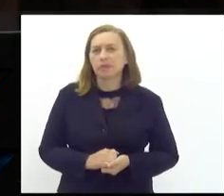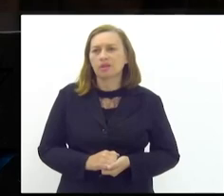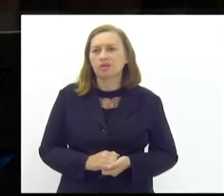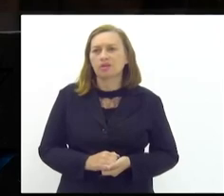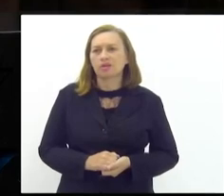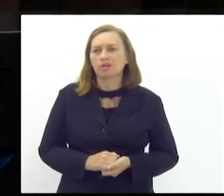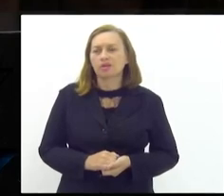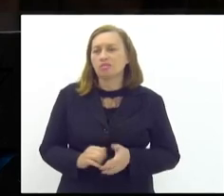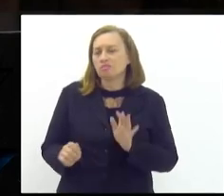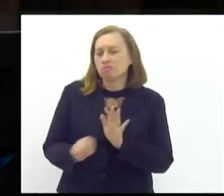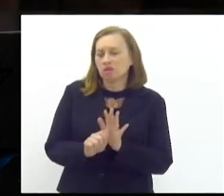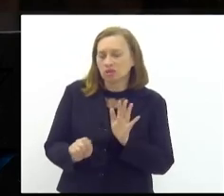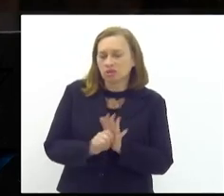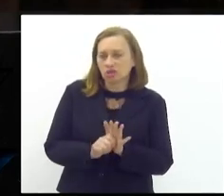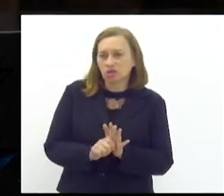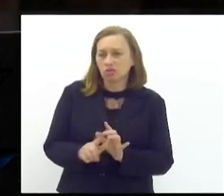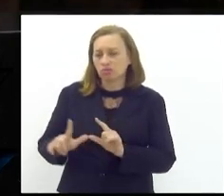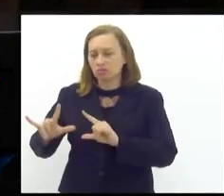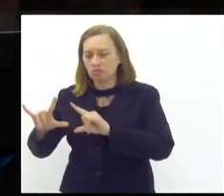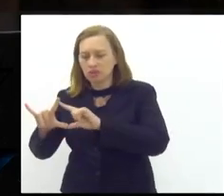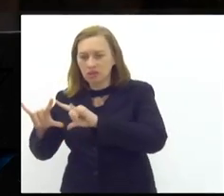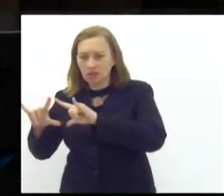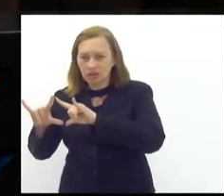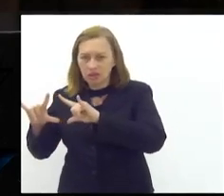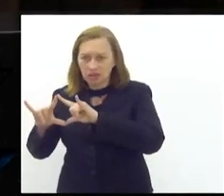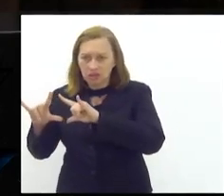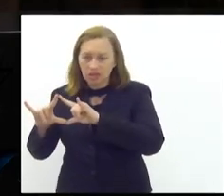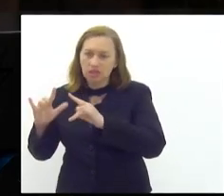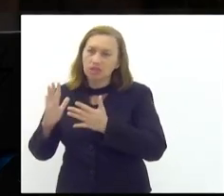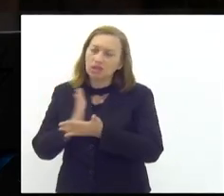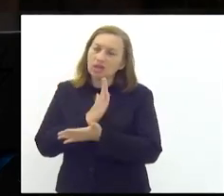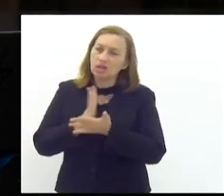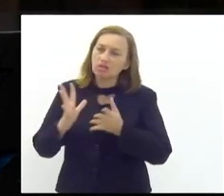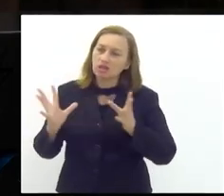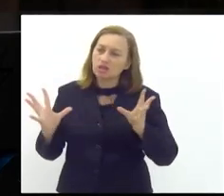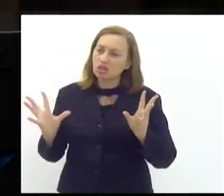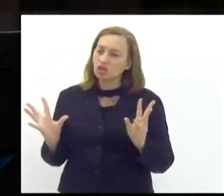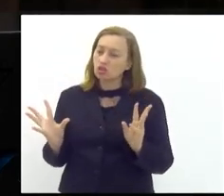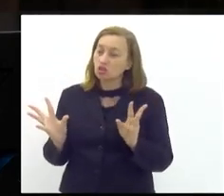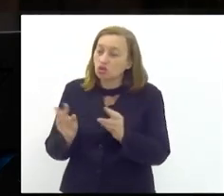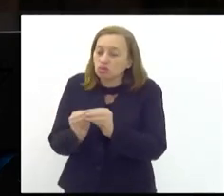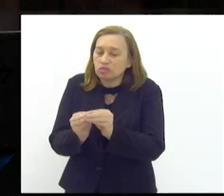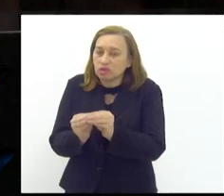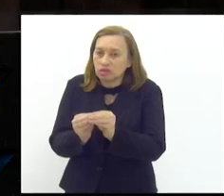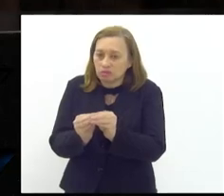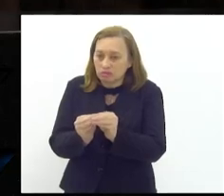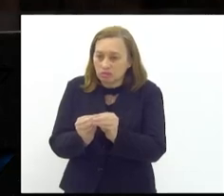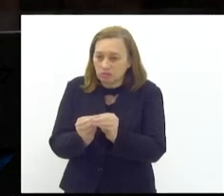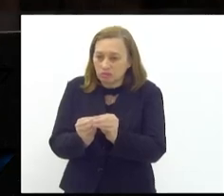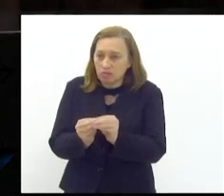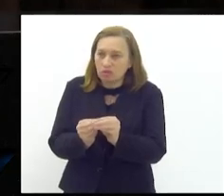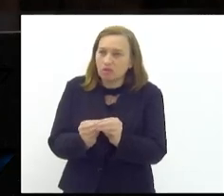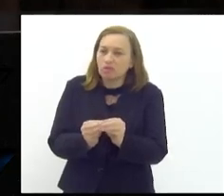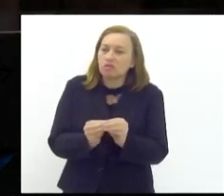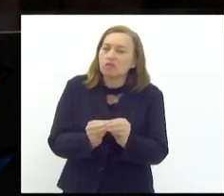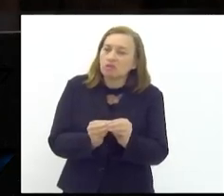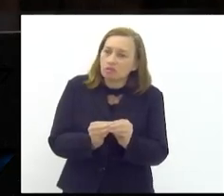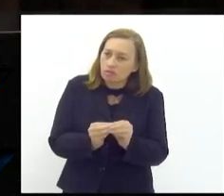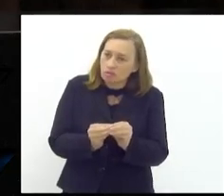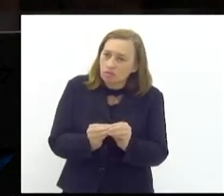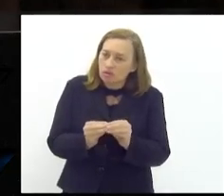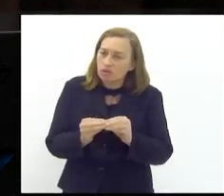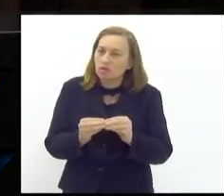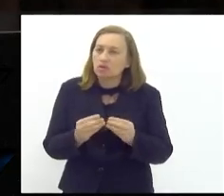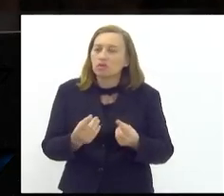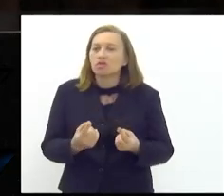narcos milícia muitas vezes a junção da milícia com narco e os confrontos com